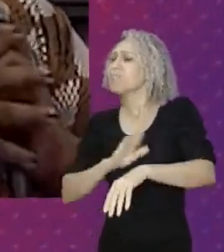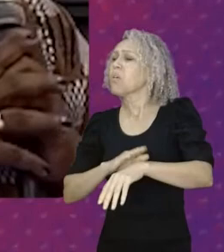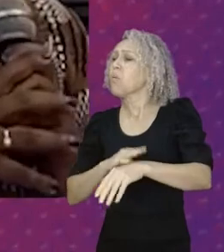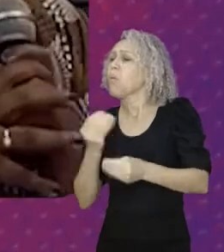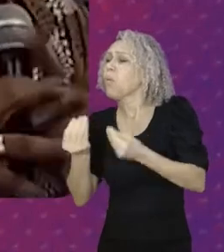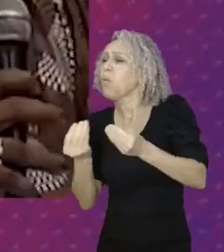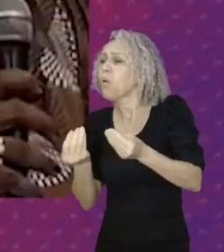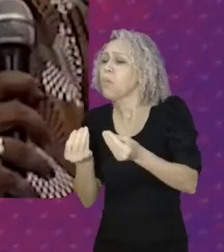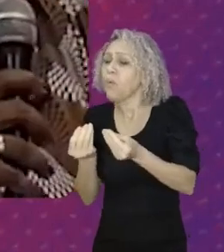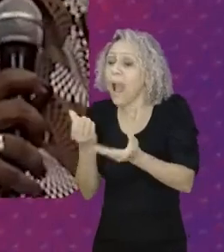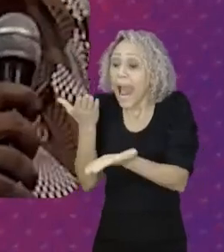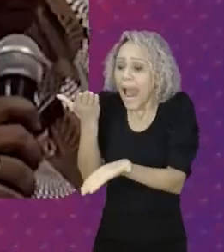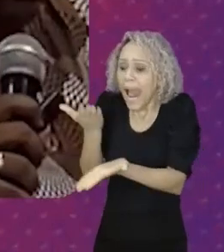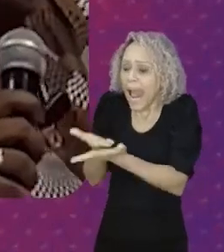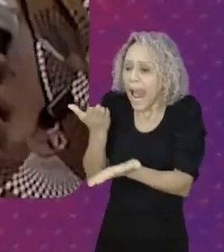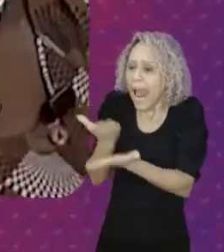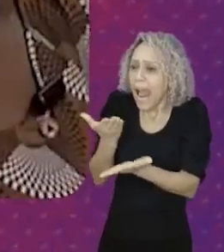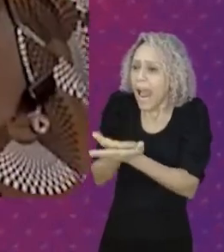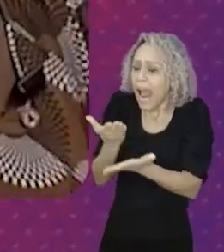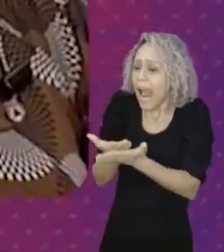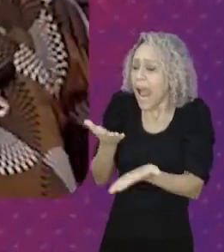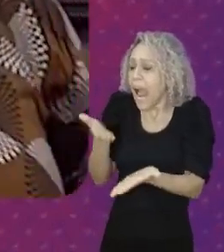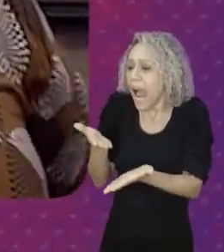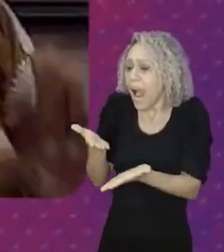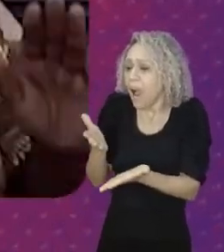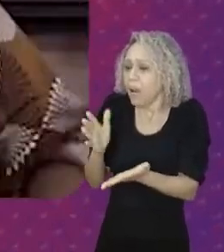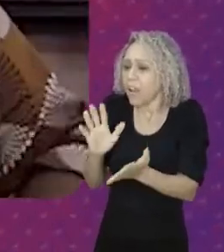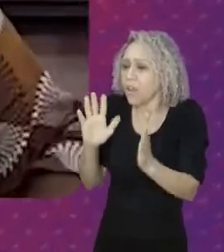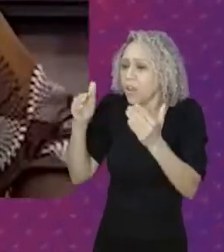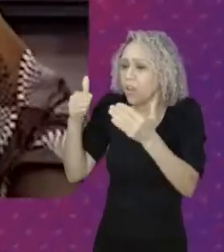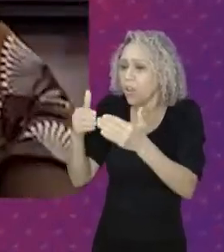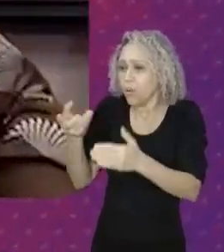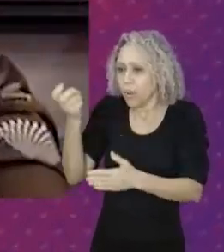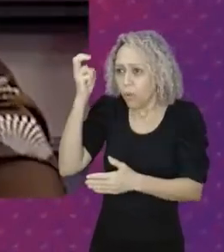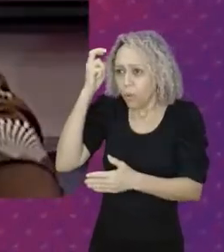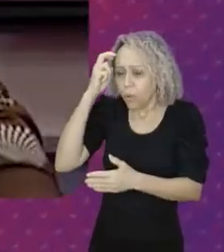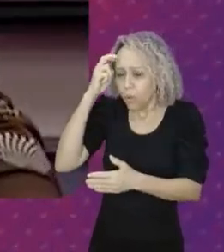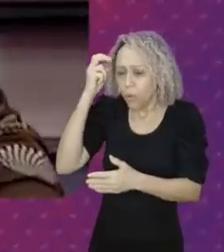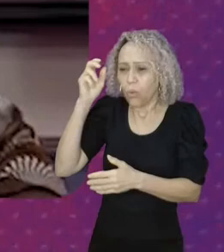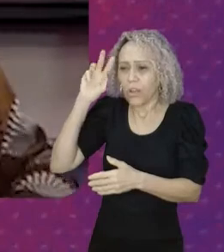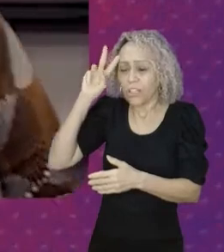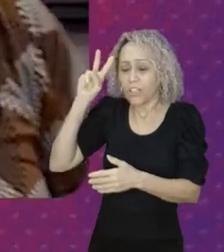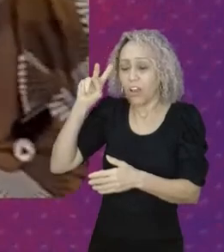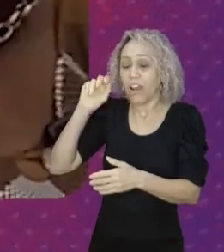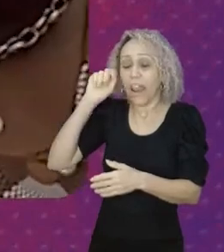no geral, sem pagar. Né? Pronto, eu falei. É assim.